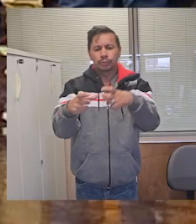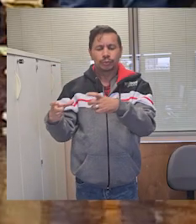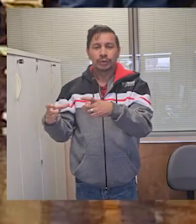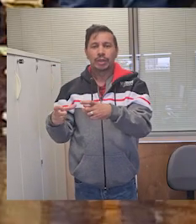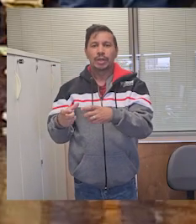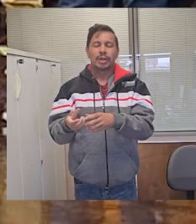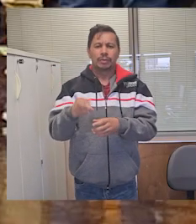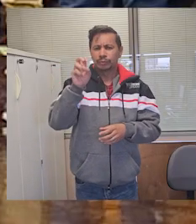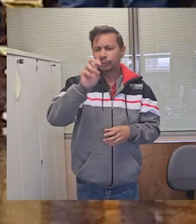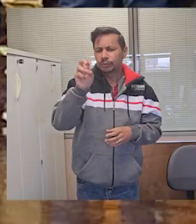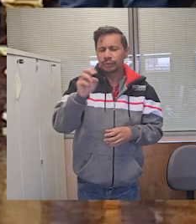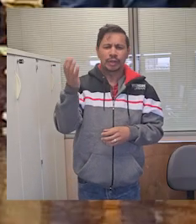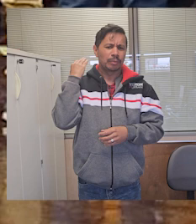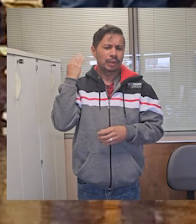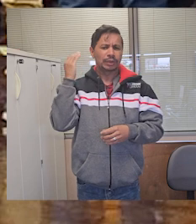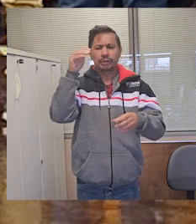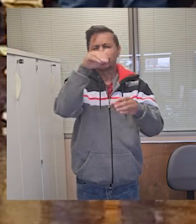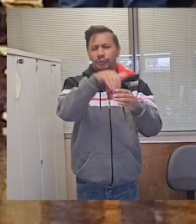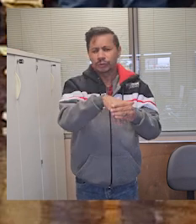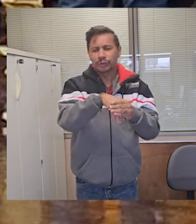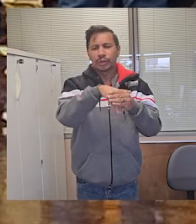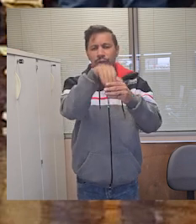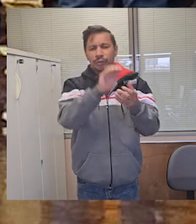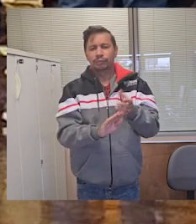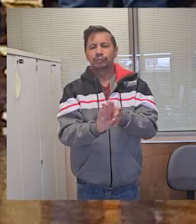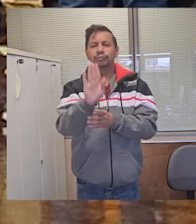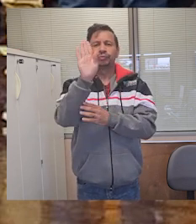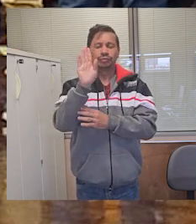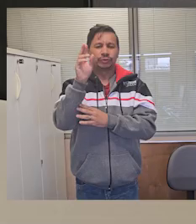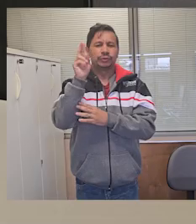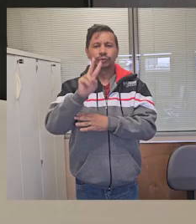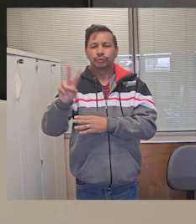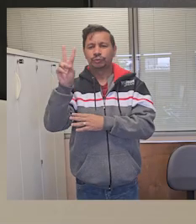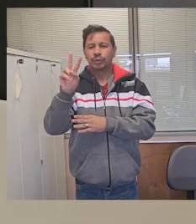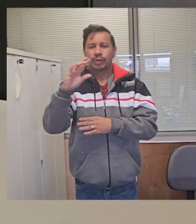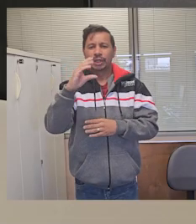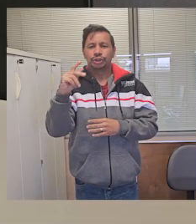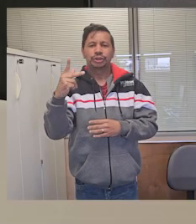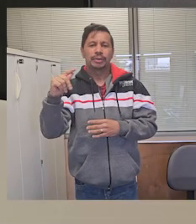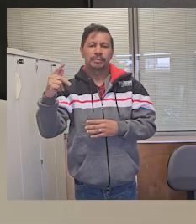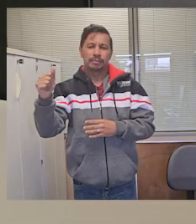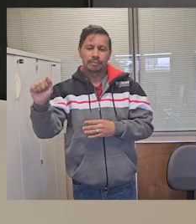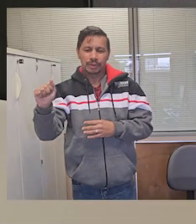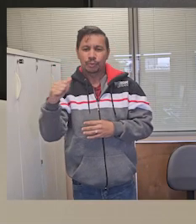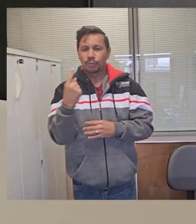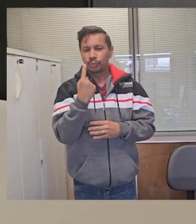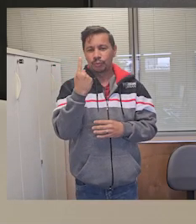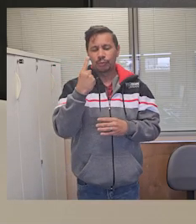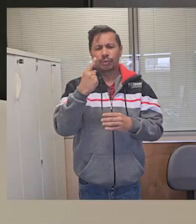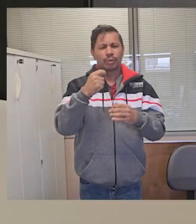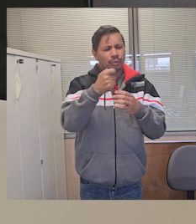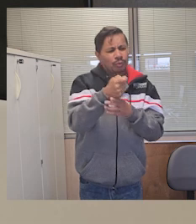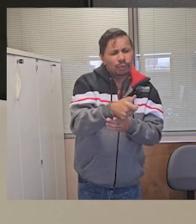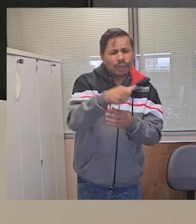tiveram eleições na última quinta-feira e a chapa 1 foi eleita com perto de 97%